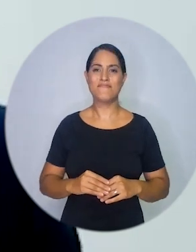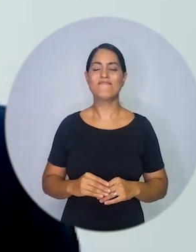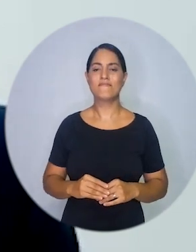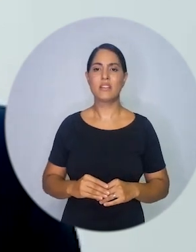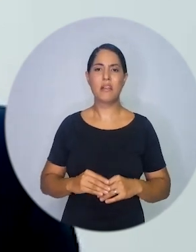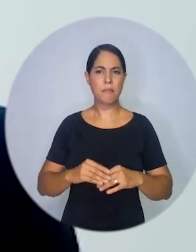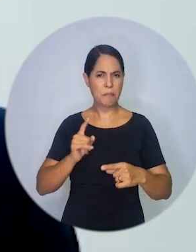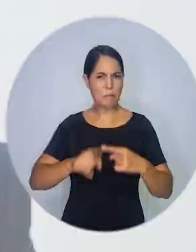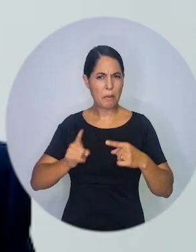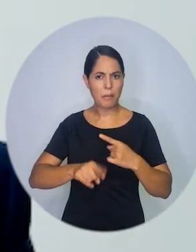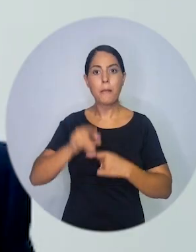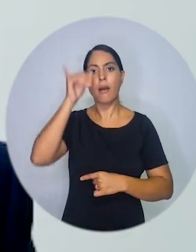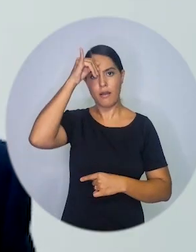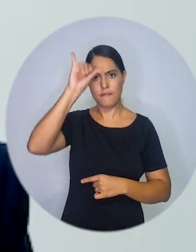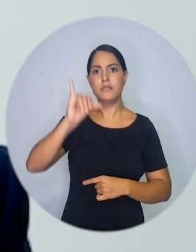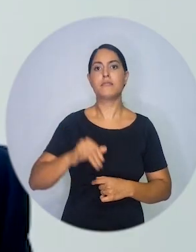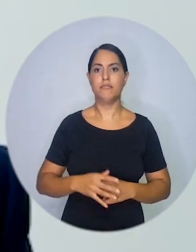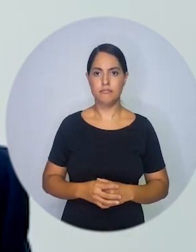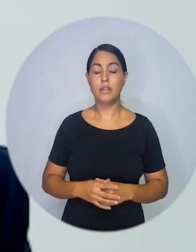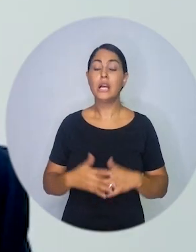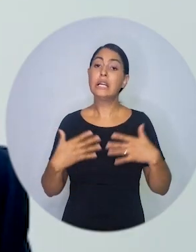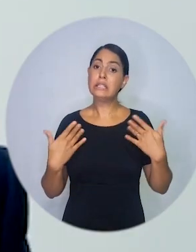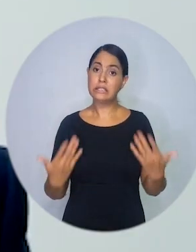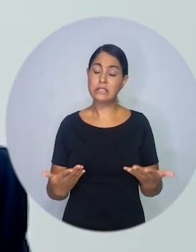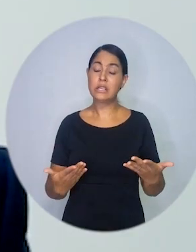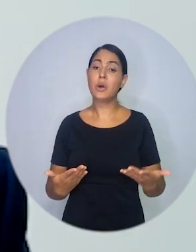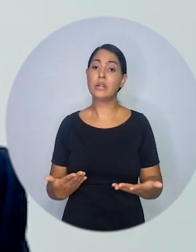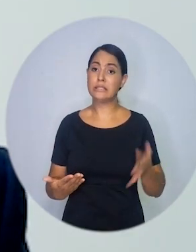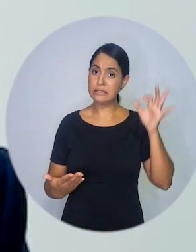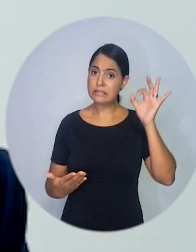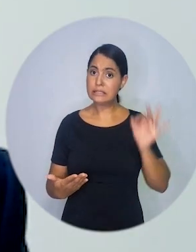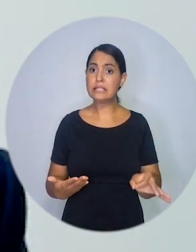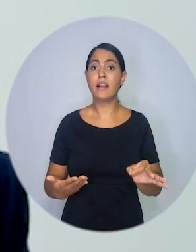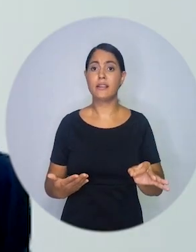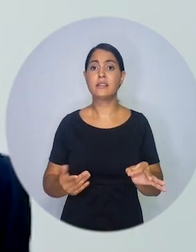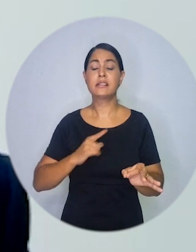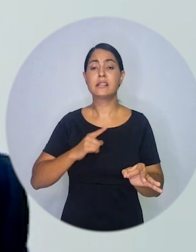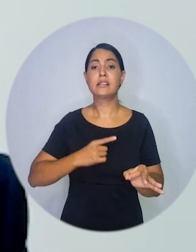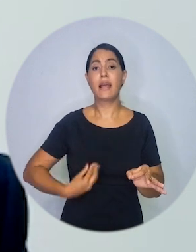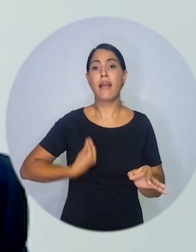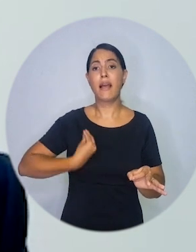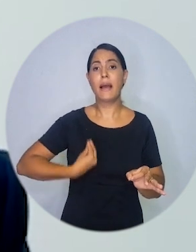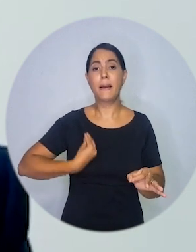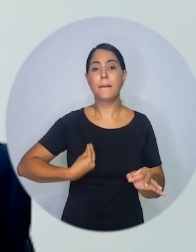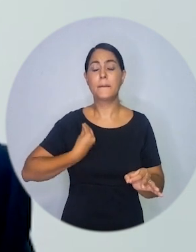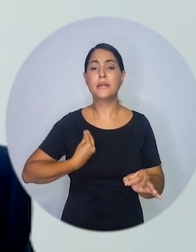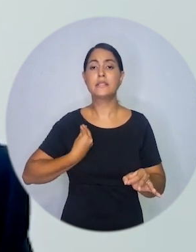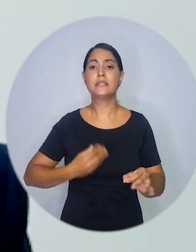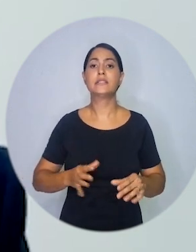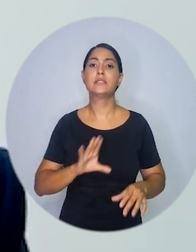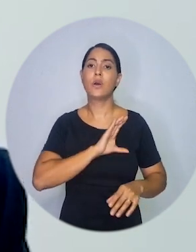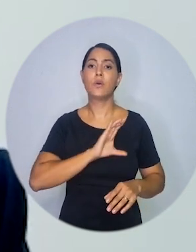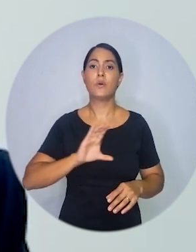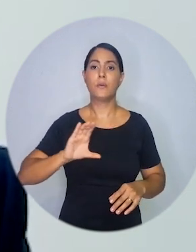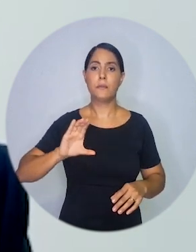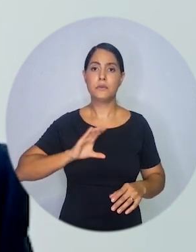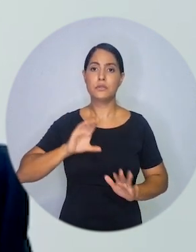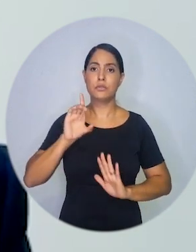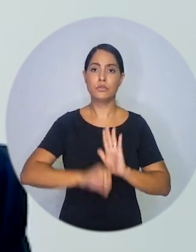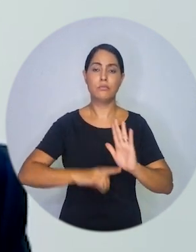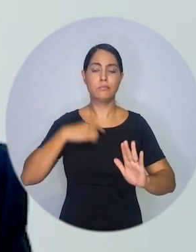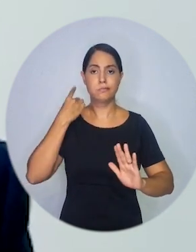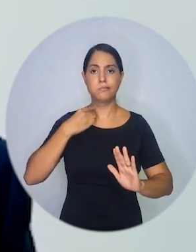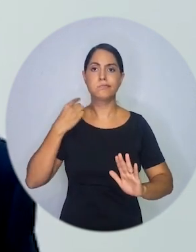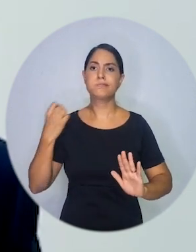nenhum tipo de amarras. Com toda certeza, a presença da Comissão Nacional de Prerrogativas no estado do Acre,